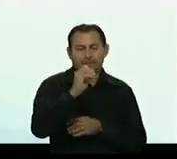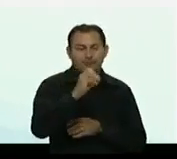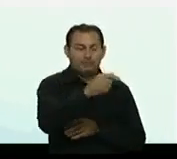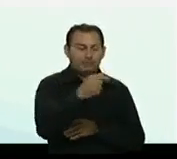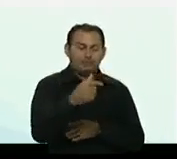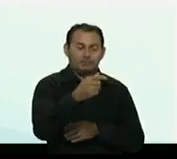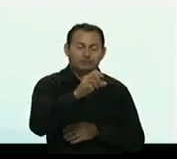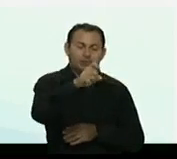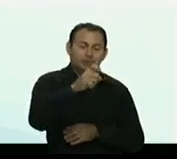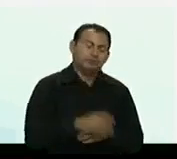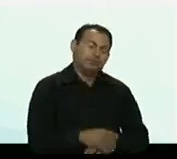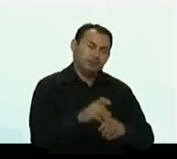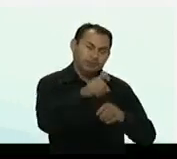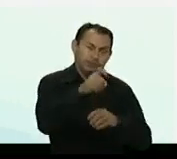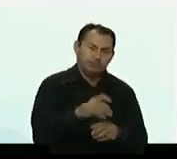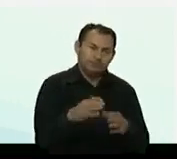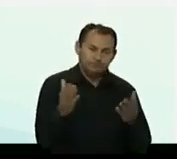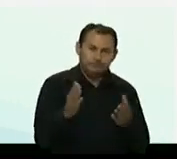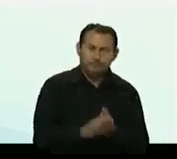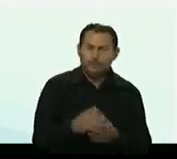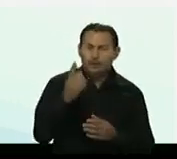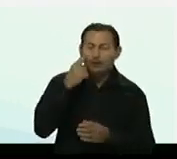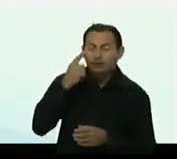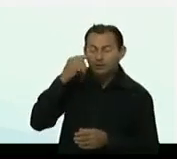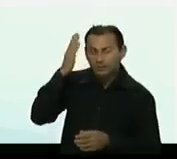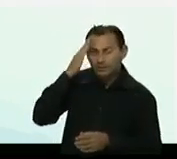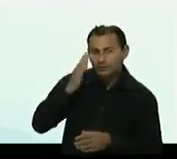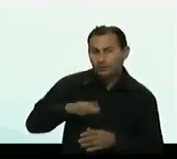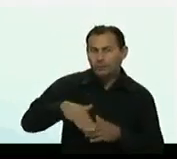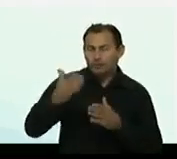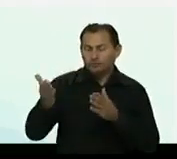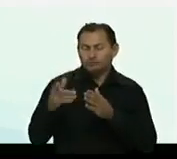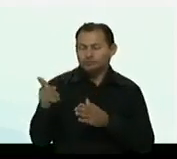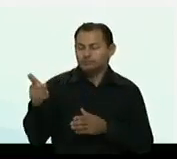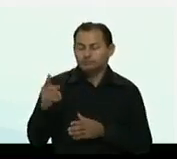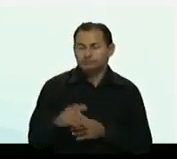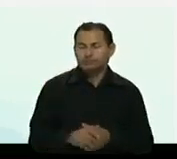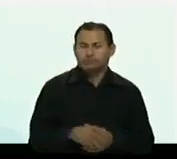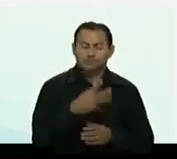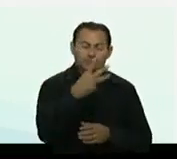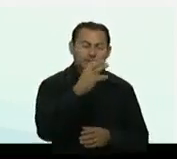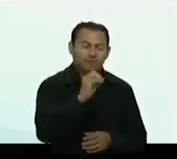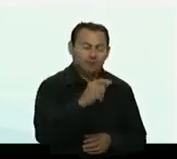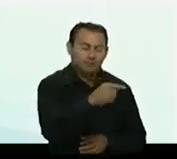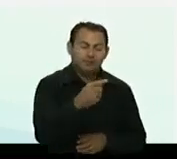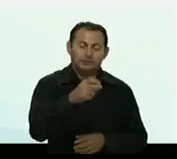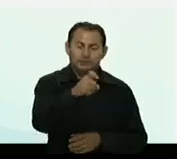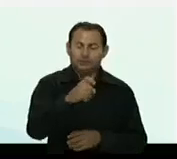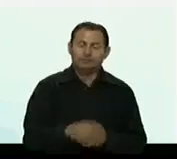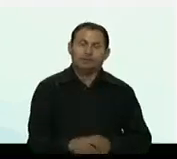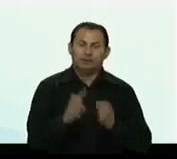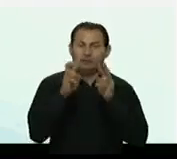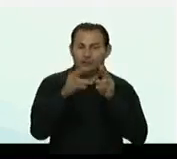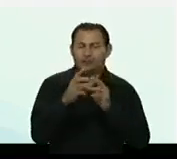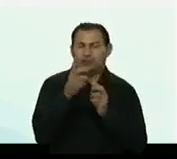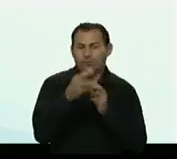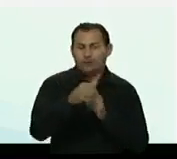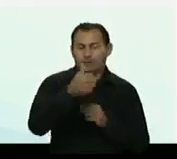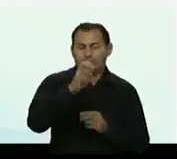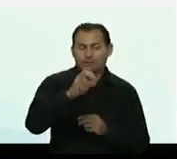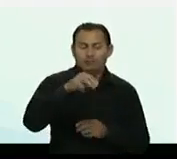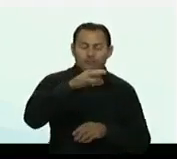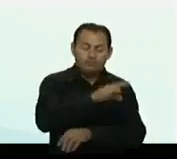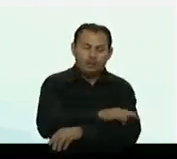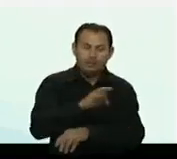x e x. Então, para saber esse outro lado, nós fazemos 30 menos x, que vai ser igual a 15